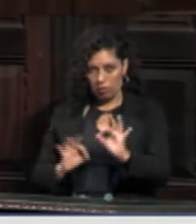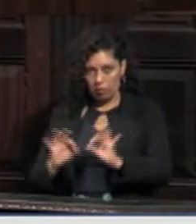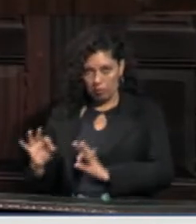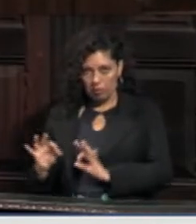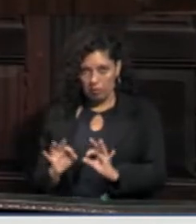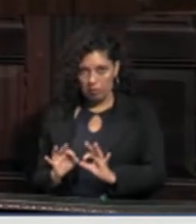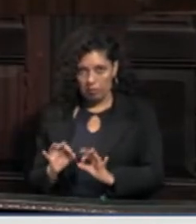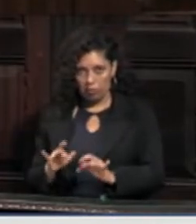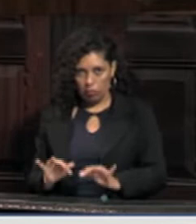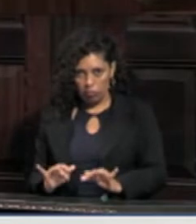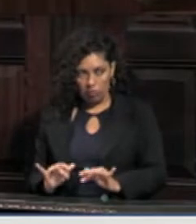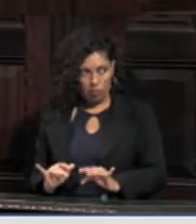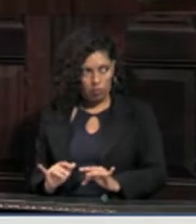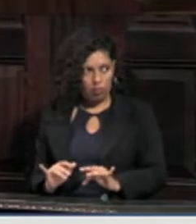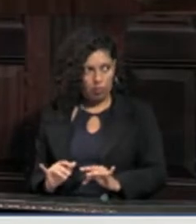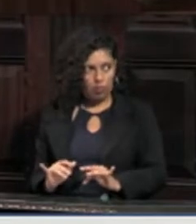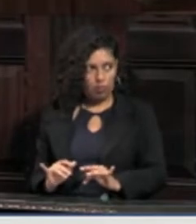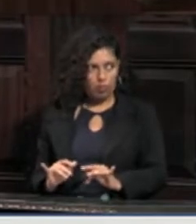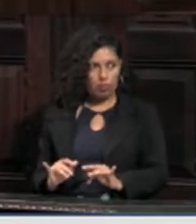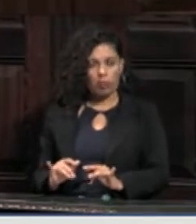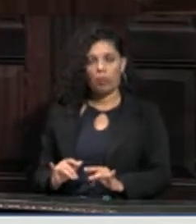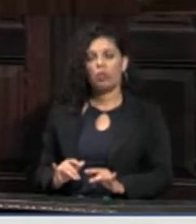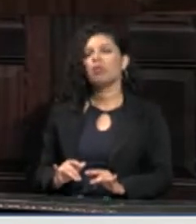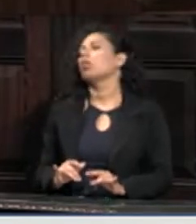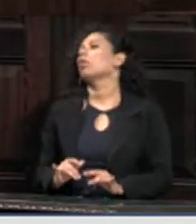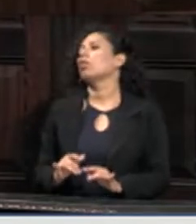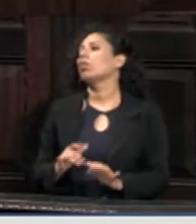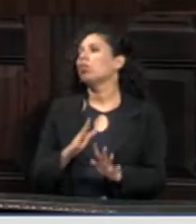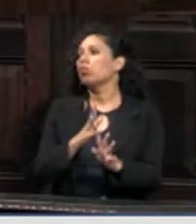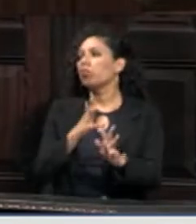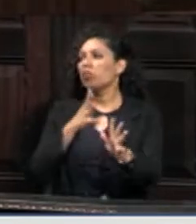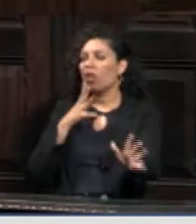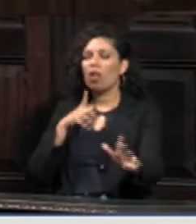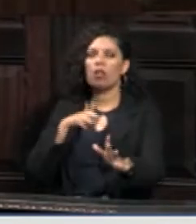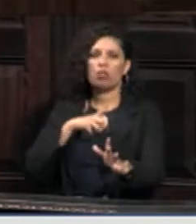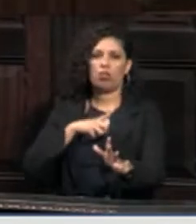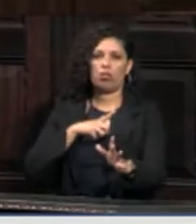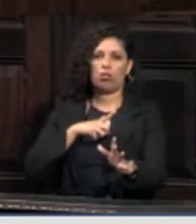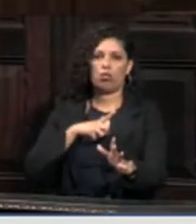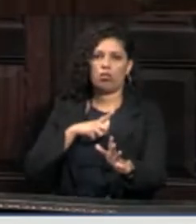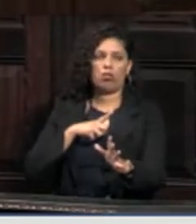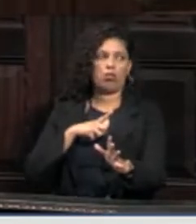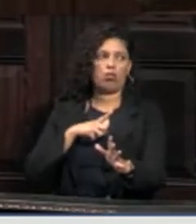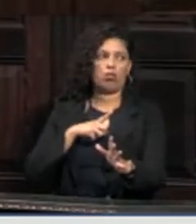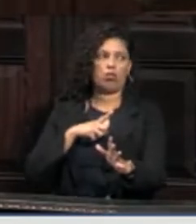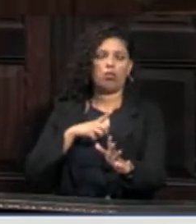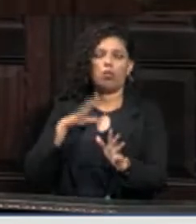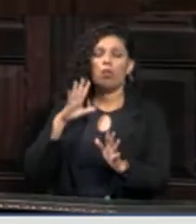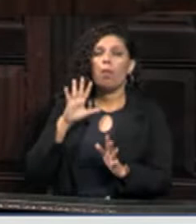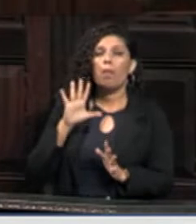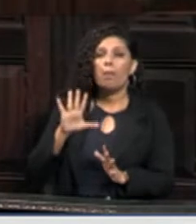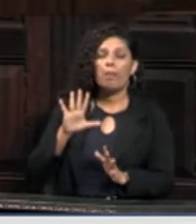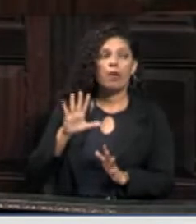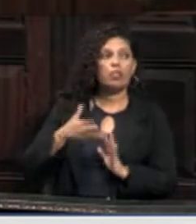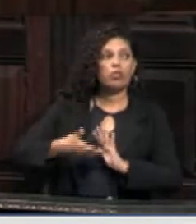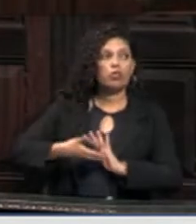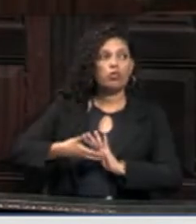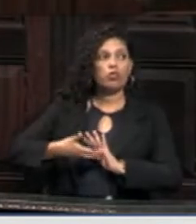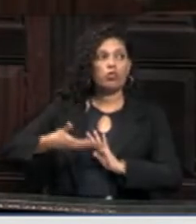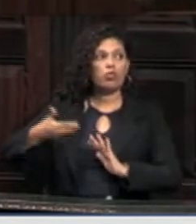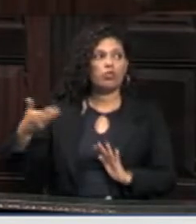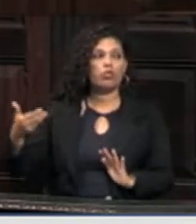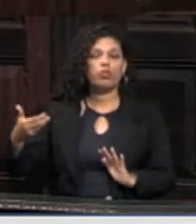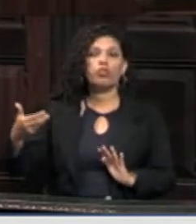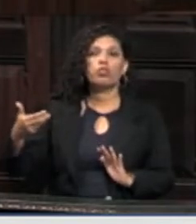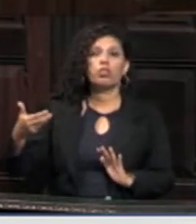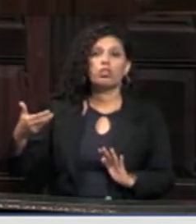transfere o problema para uma fila de computador, ele tira aquela situação do